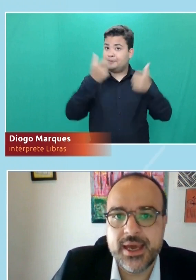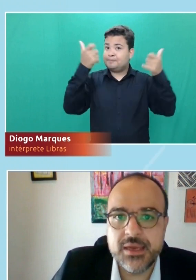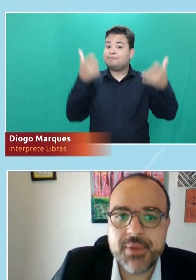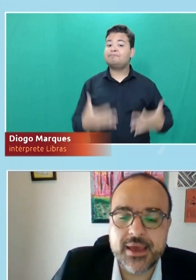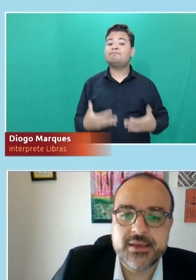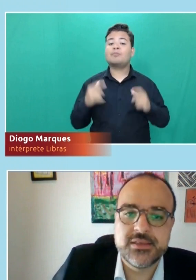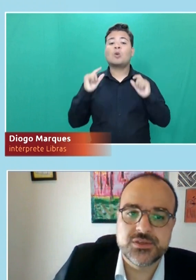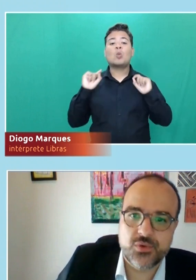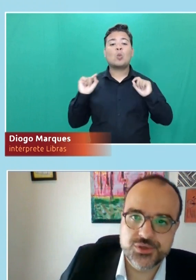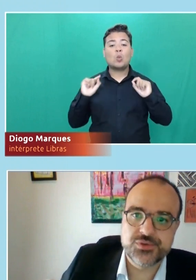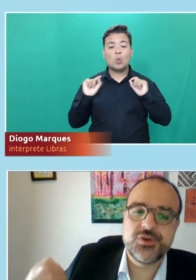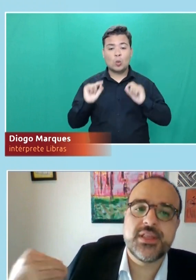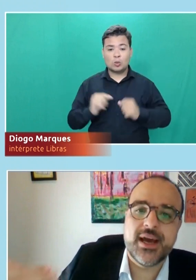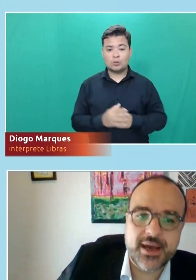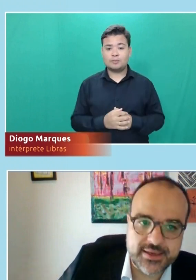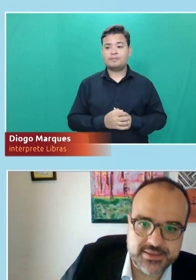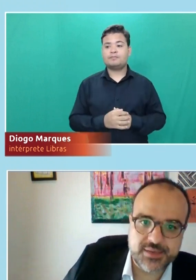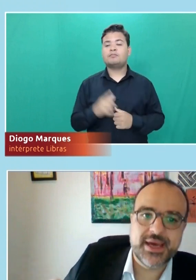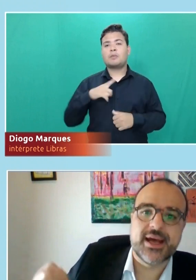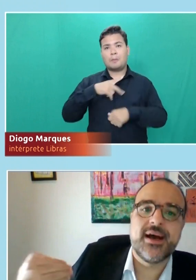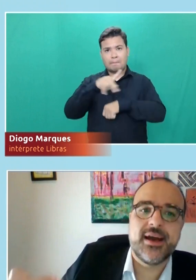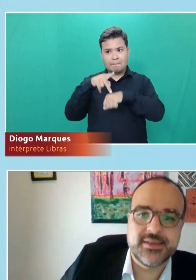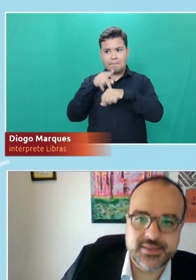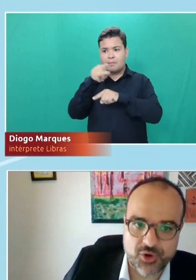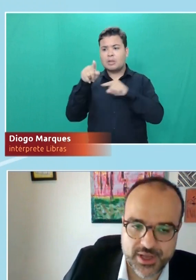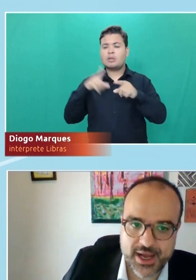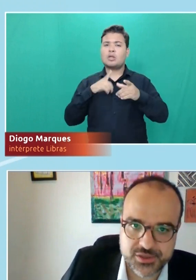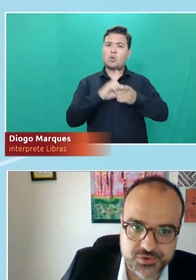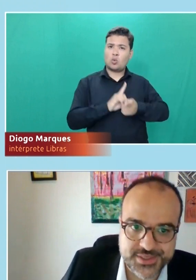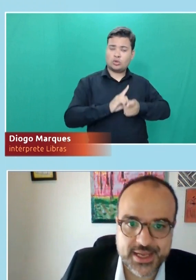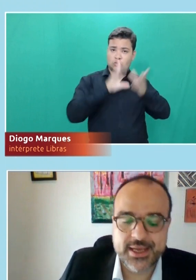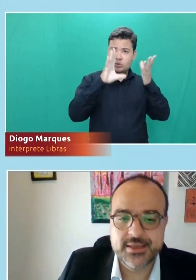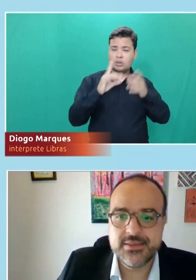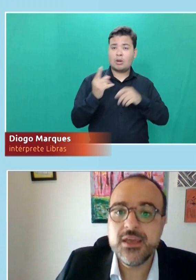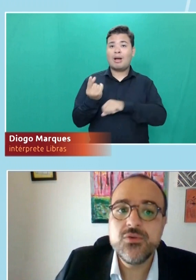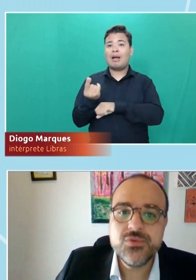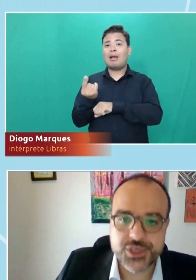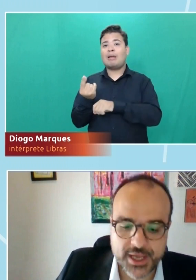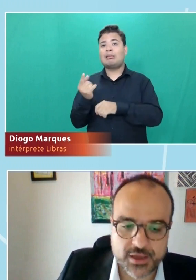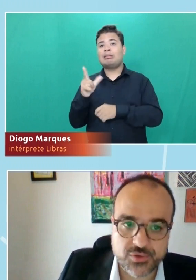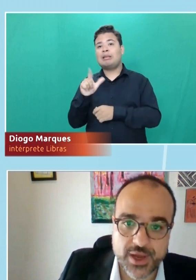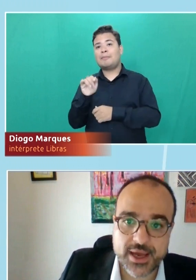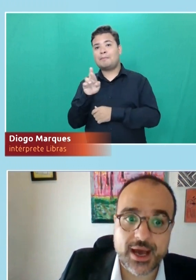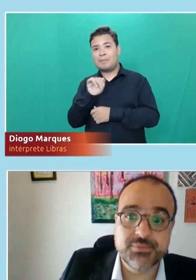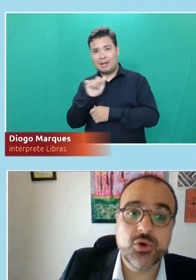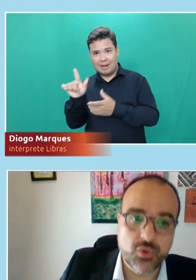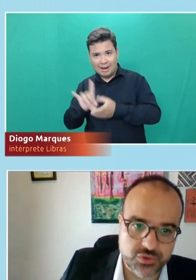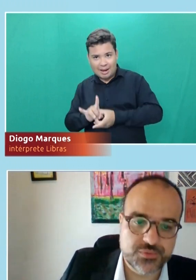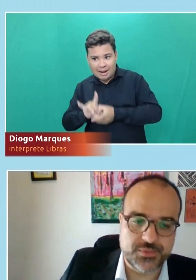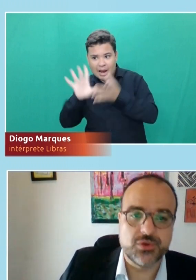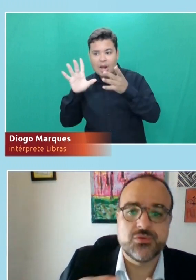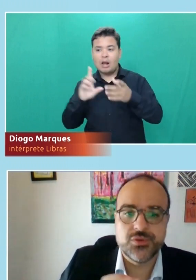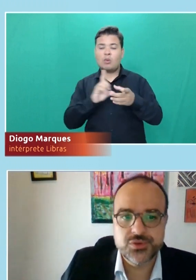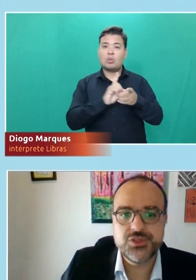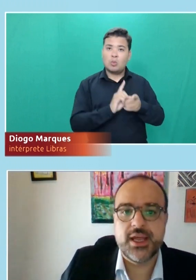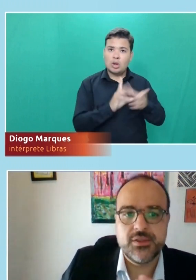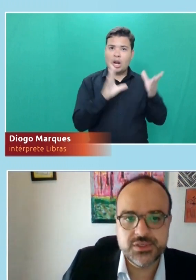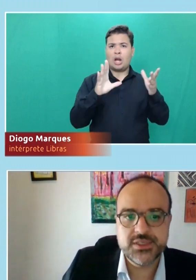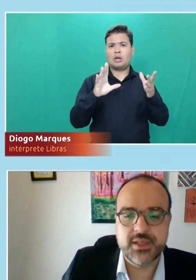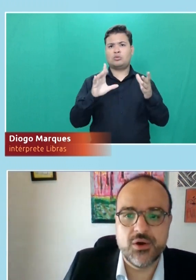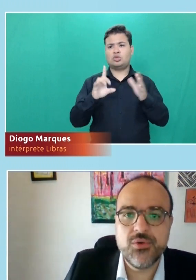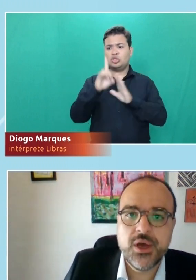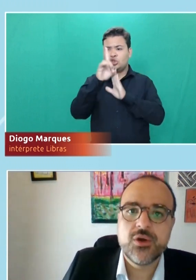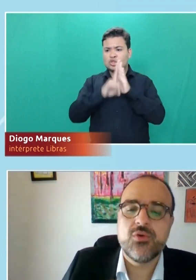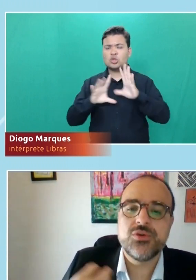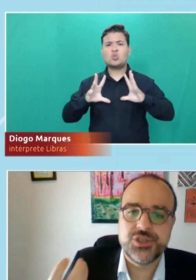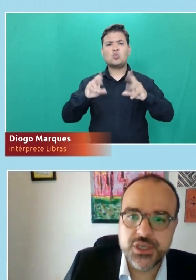que, em países constitucionais, liberais, democráticos, nenhum direito é absoluto. Todos os